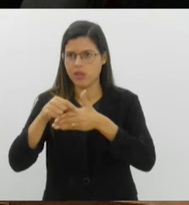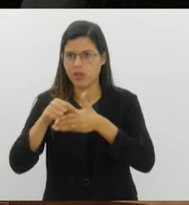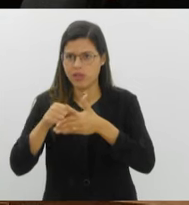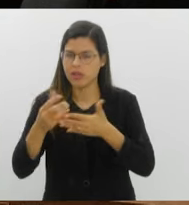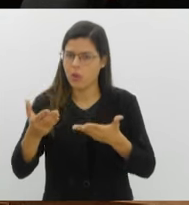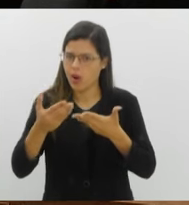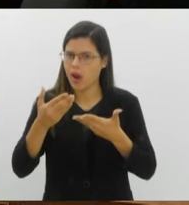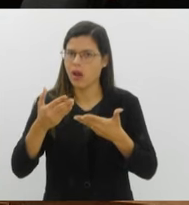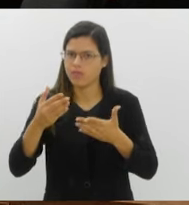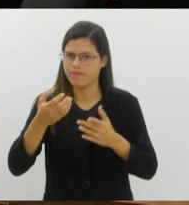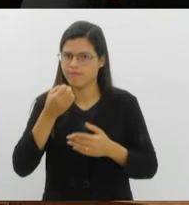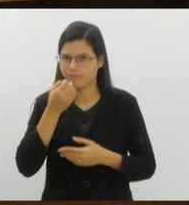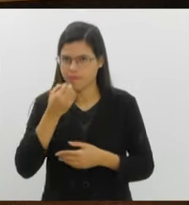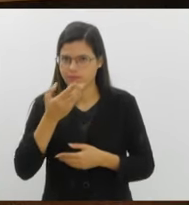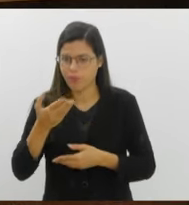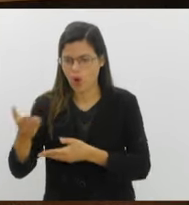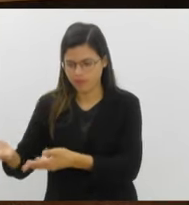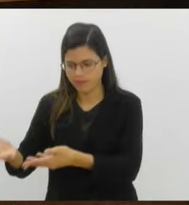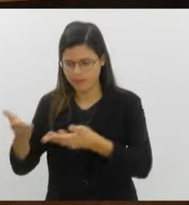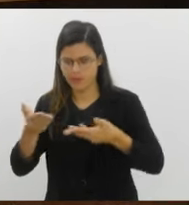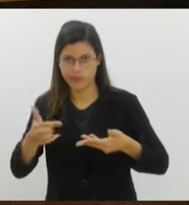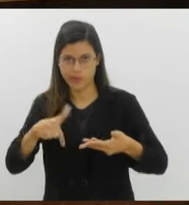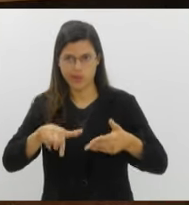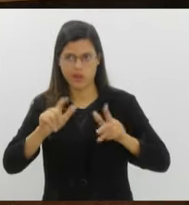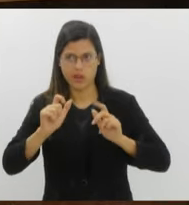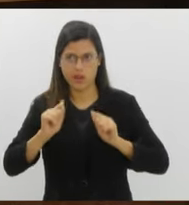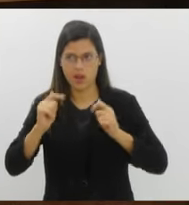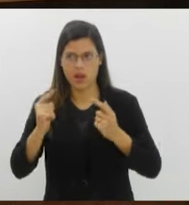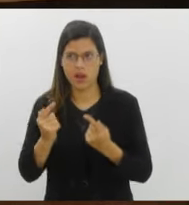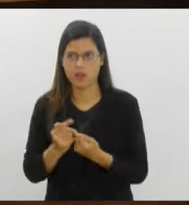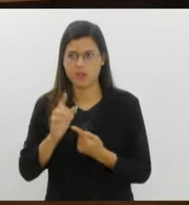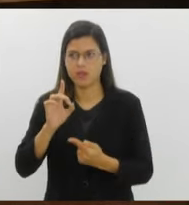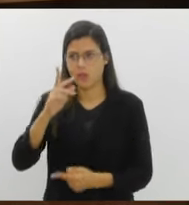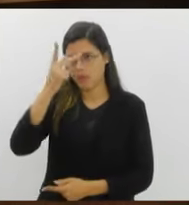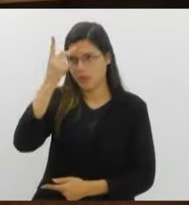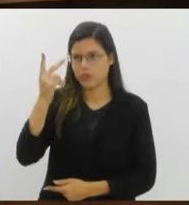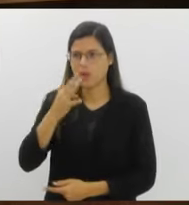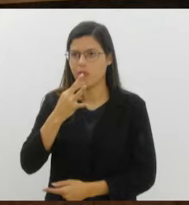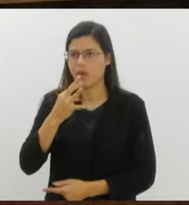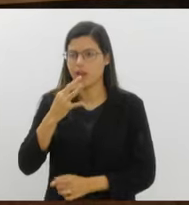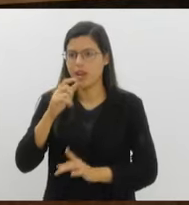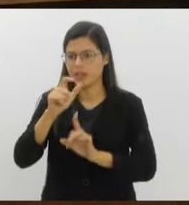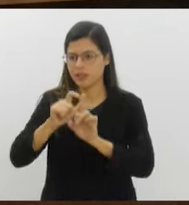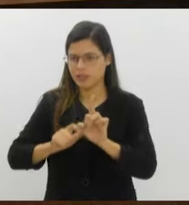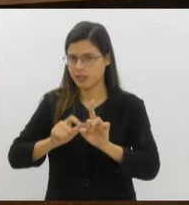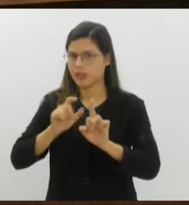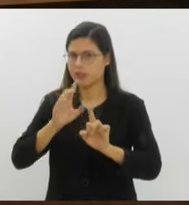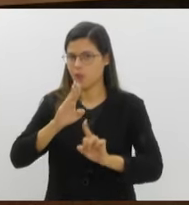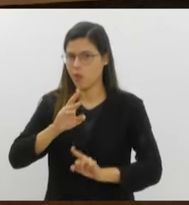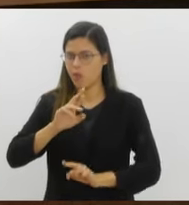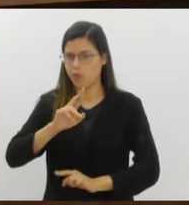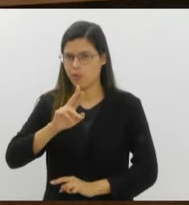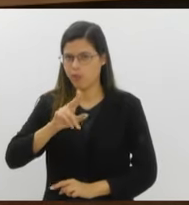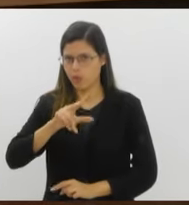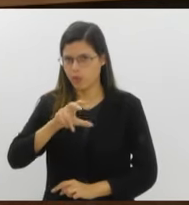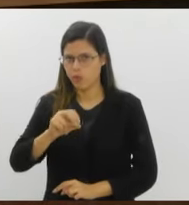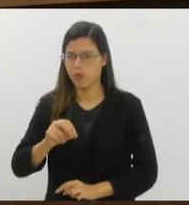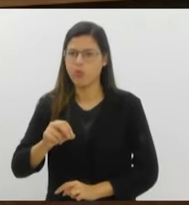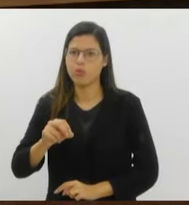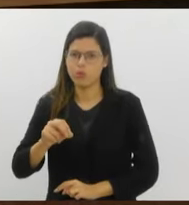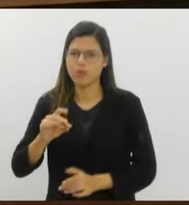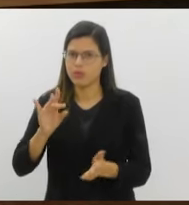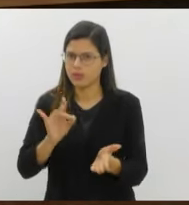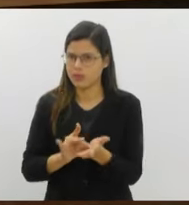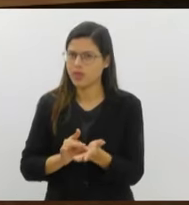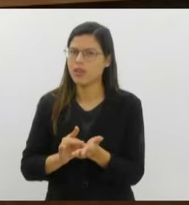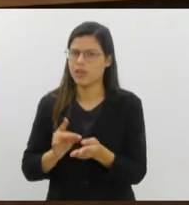dar boas-vindas a essa casa. Só quem conhece o Bruno Buareto na sua essência pode expressar aqui, eu conheço